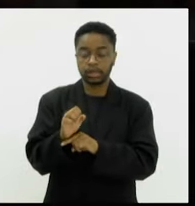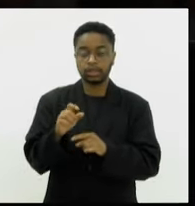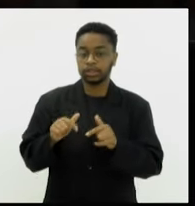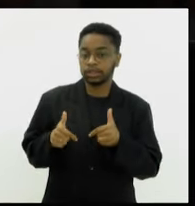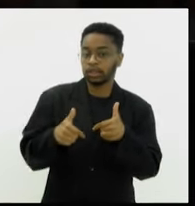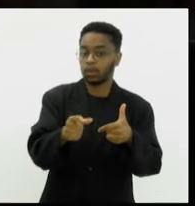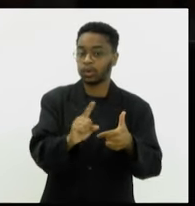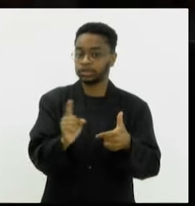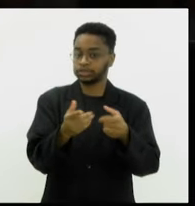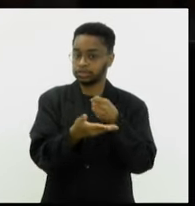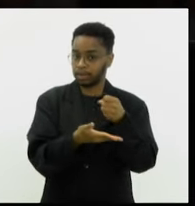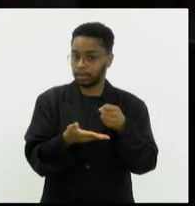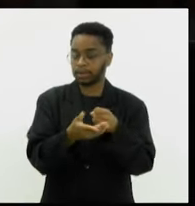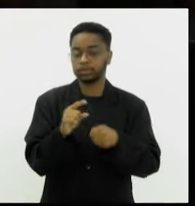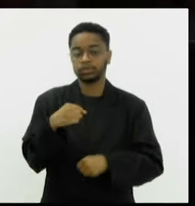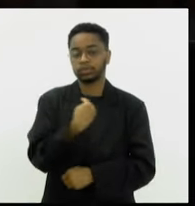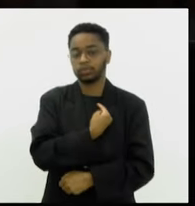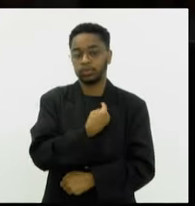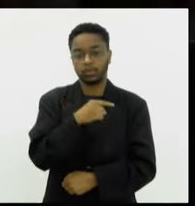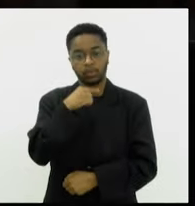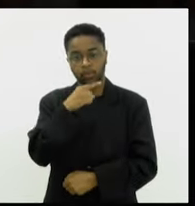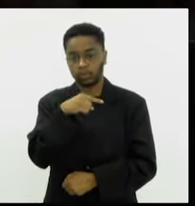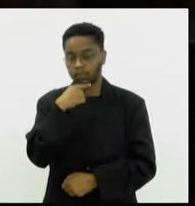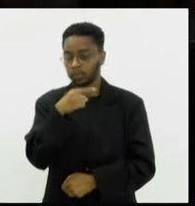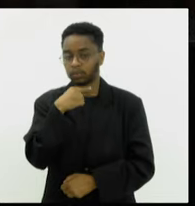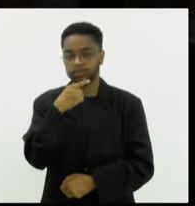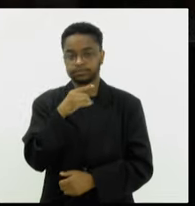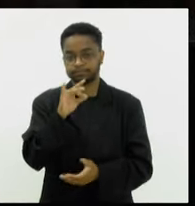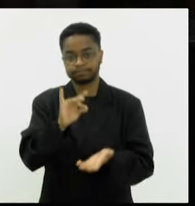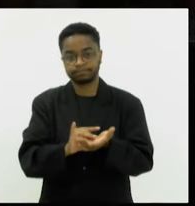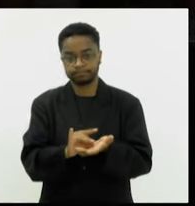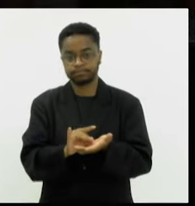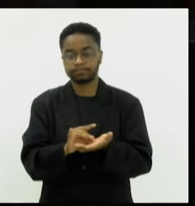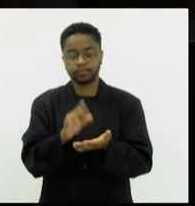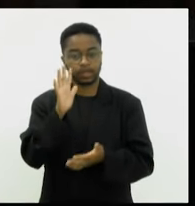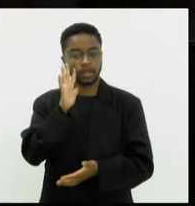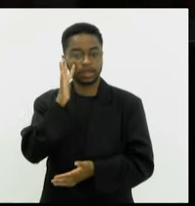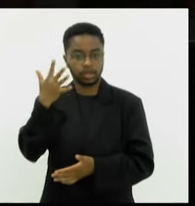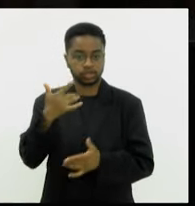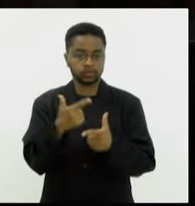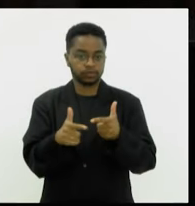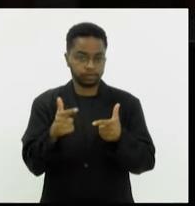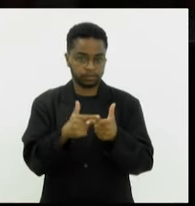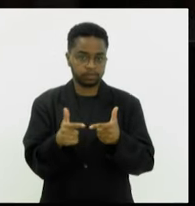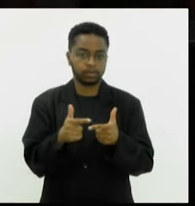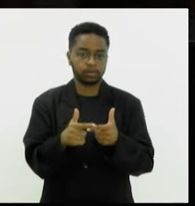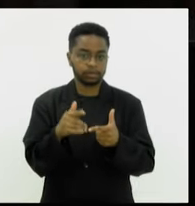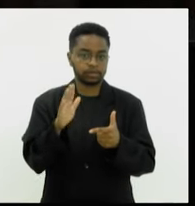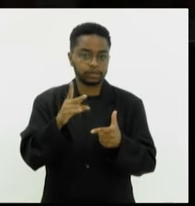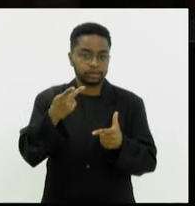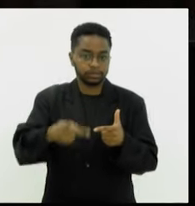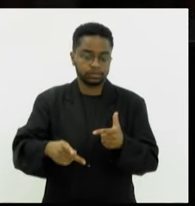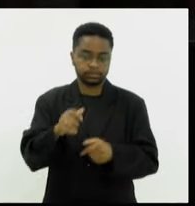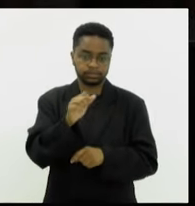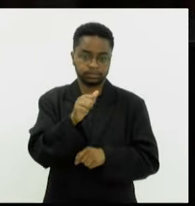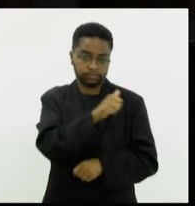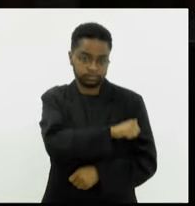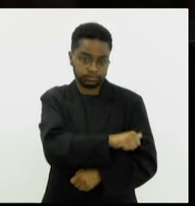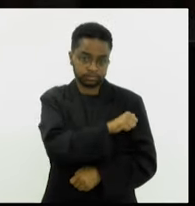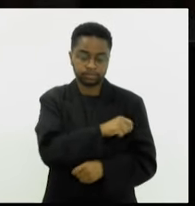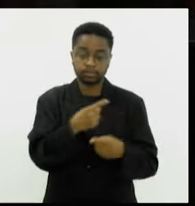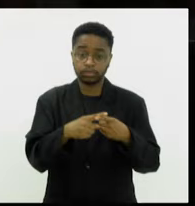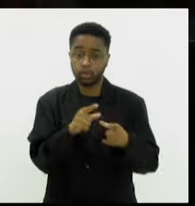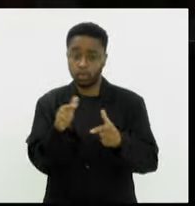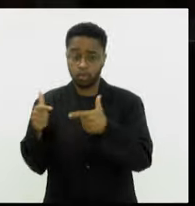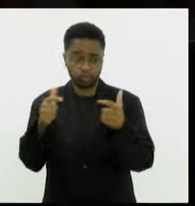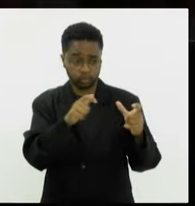carne, não teremos a possibilidade de sair dessa cilada que está no estado do Rio de Janeiro, porque você não vê isso em